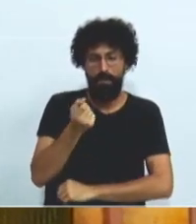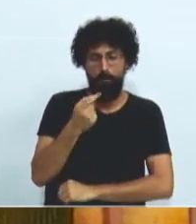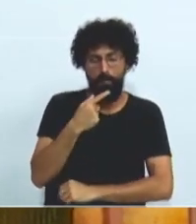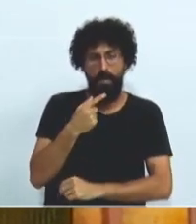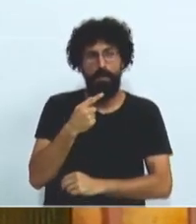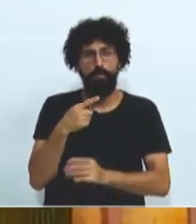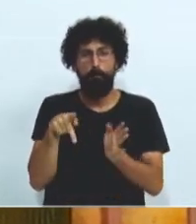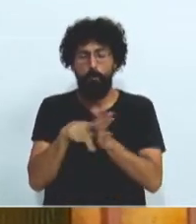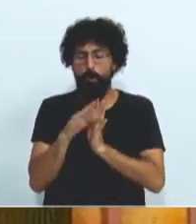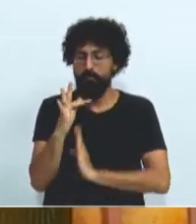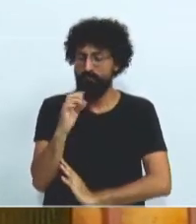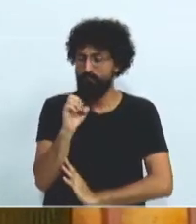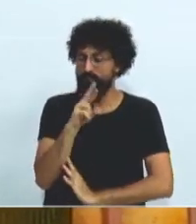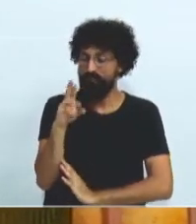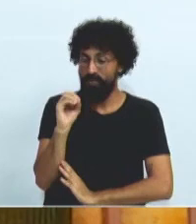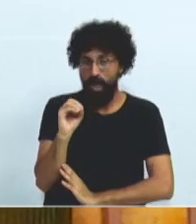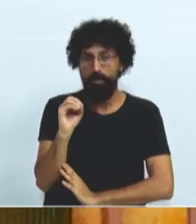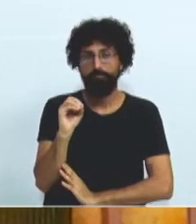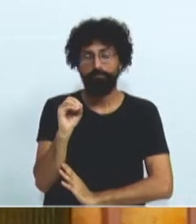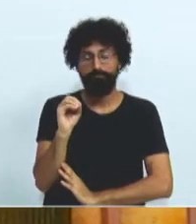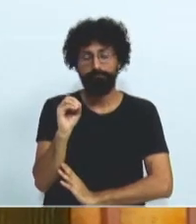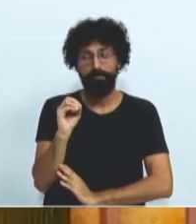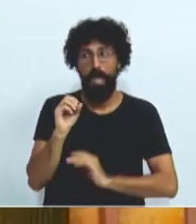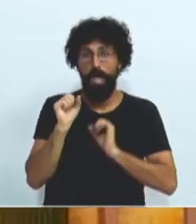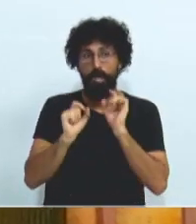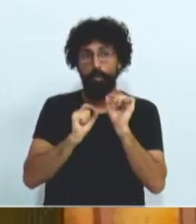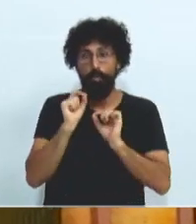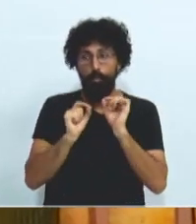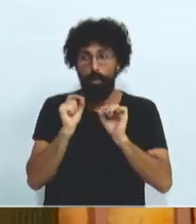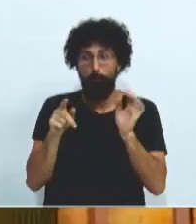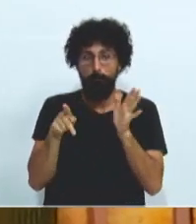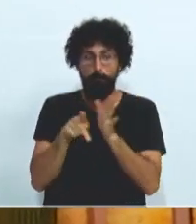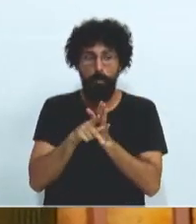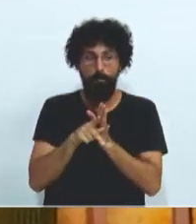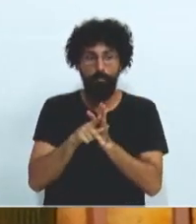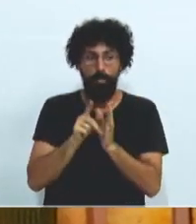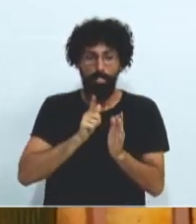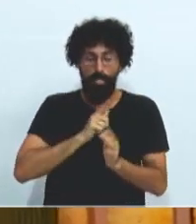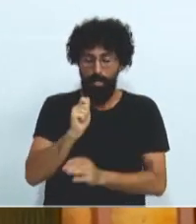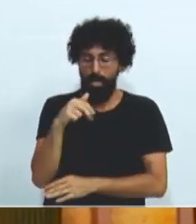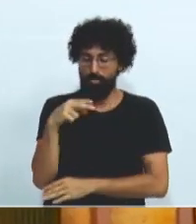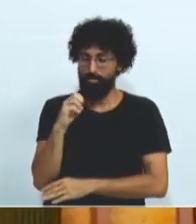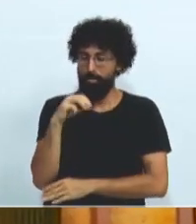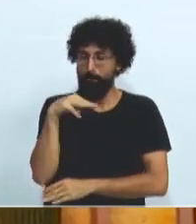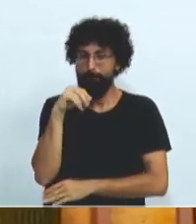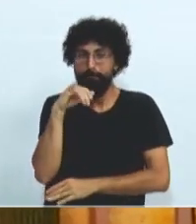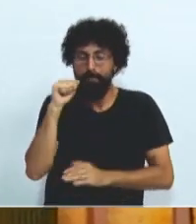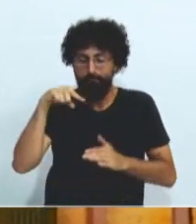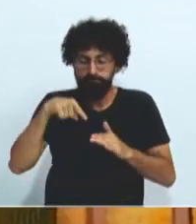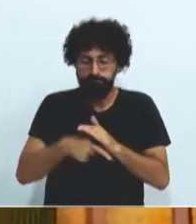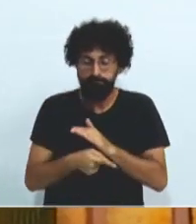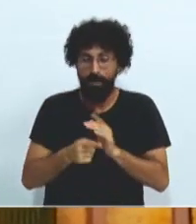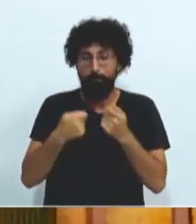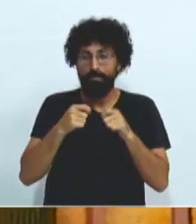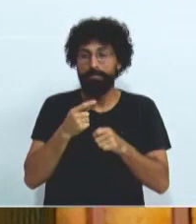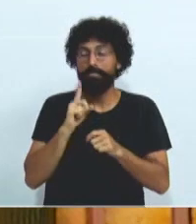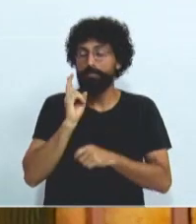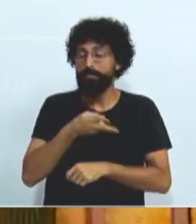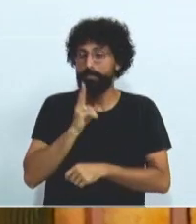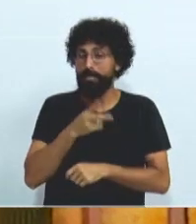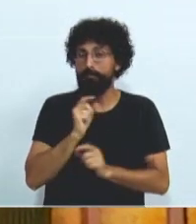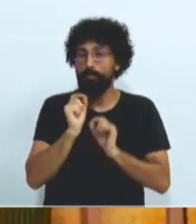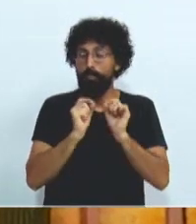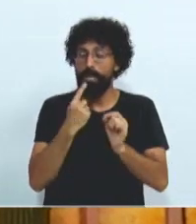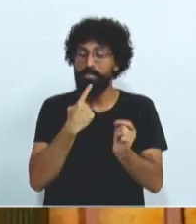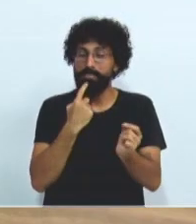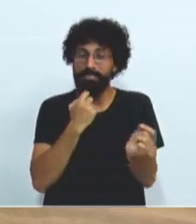melhora. Aquela anemia profunda que muitas vezes necessita receber sangue. Então essa é a alteração do setor eritroide que a gente